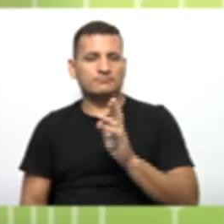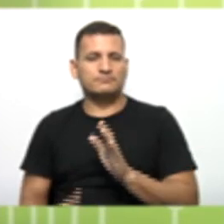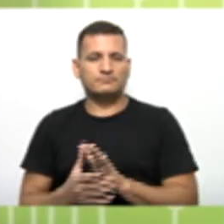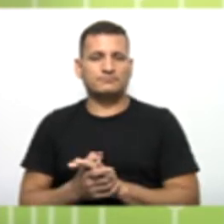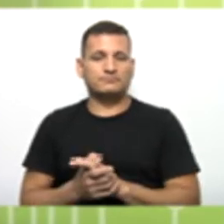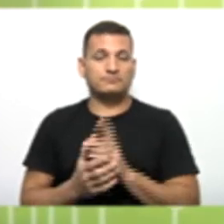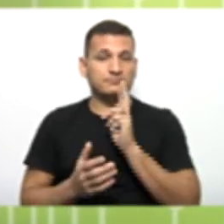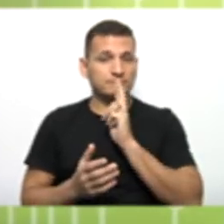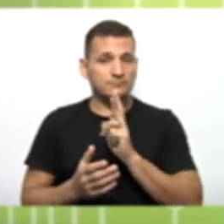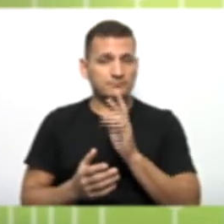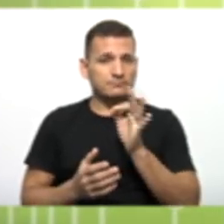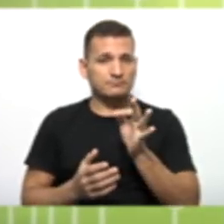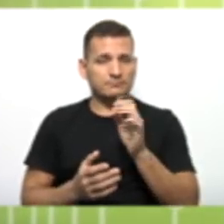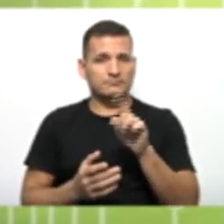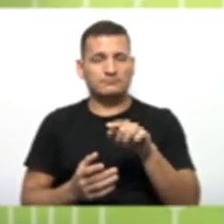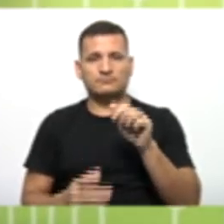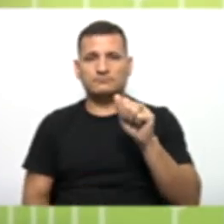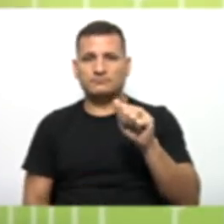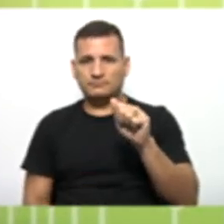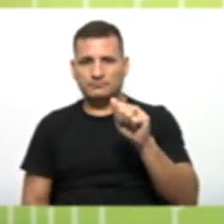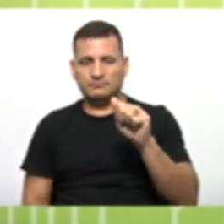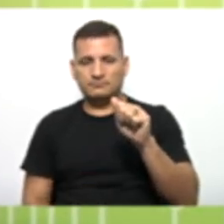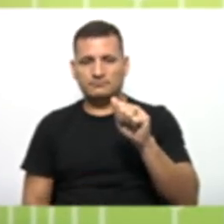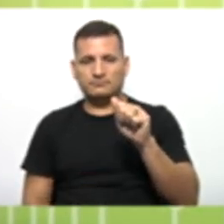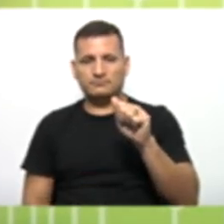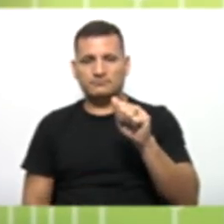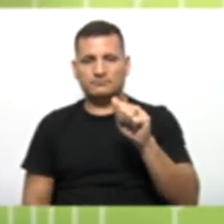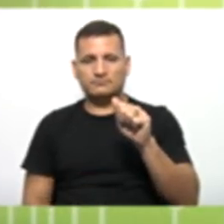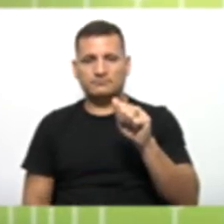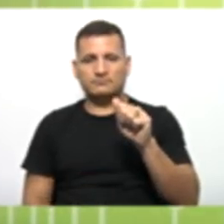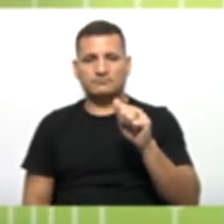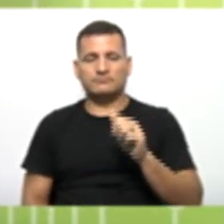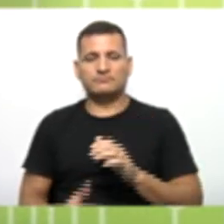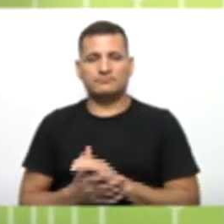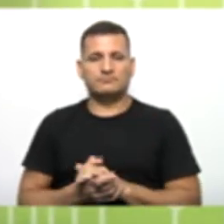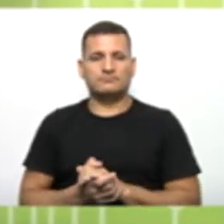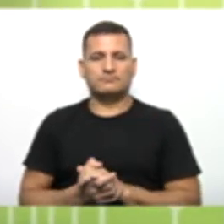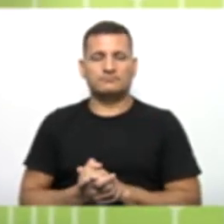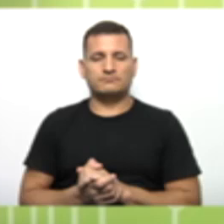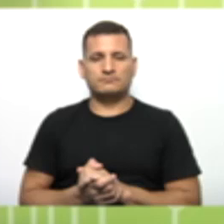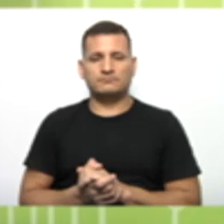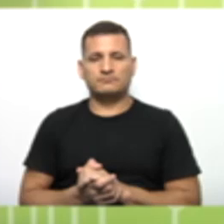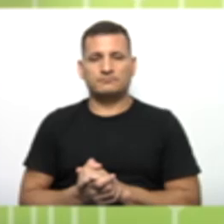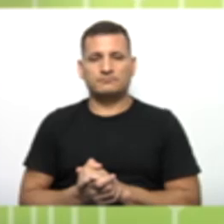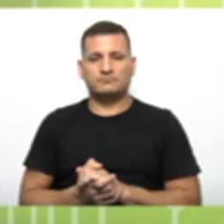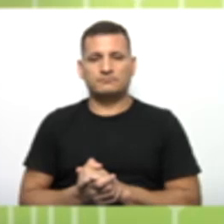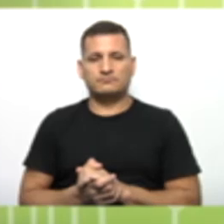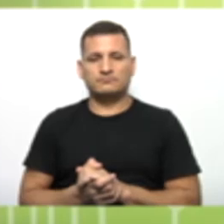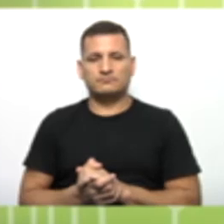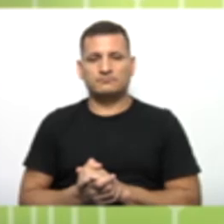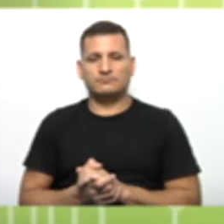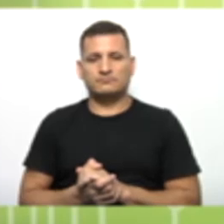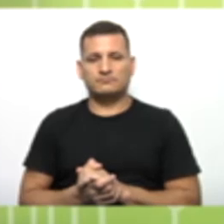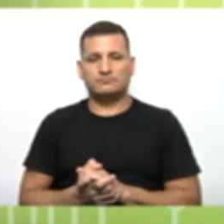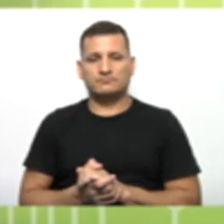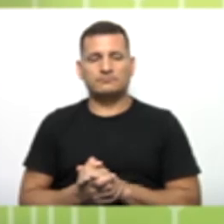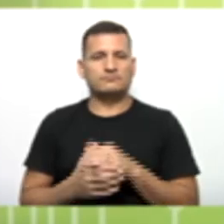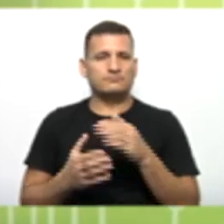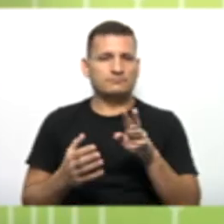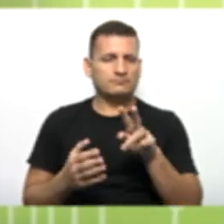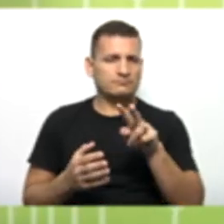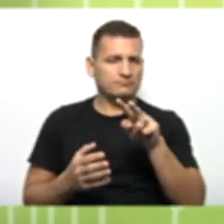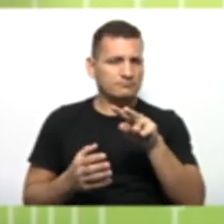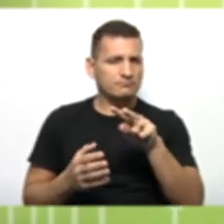resposta correta, quem respondeu a letra A está de parabéns. Gente, ó, quando você olhar um